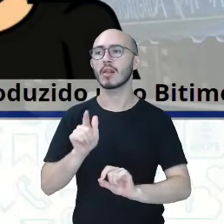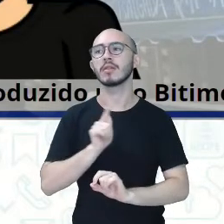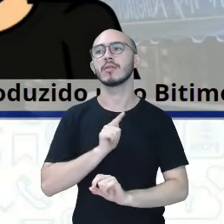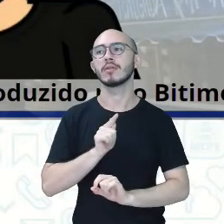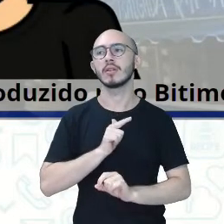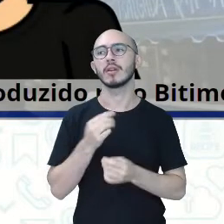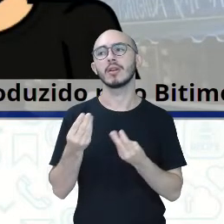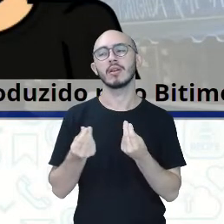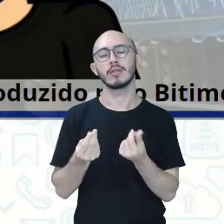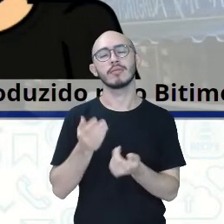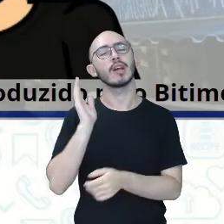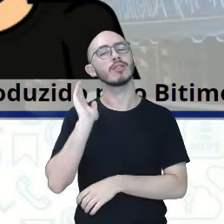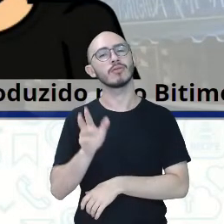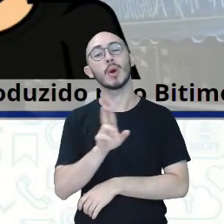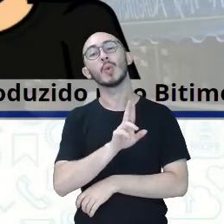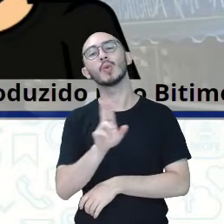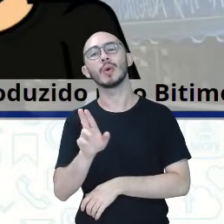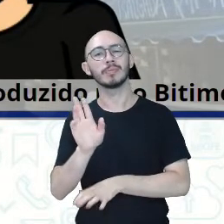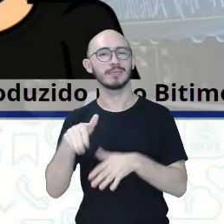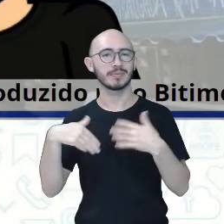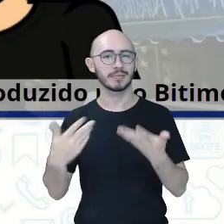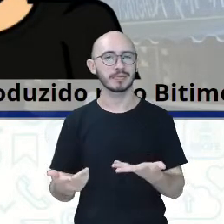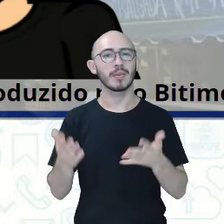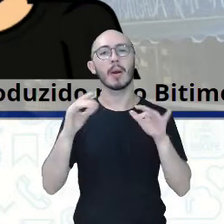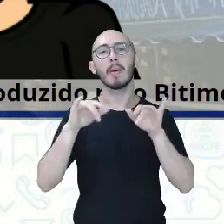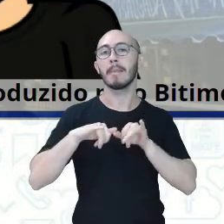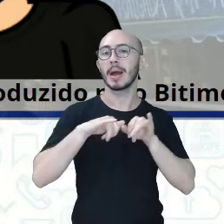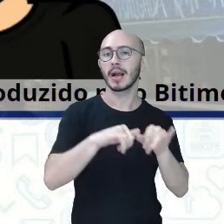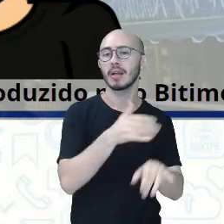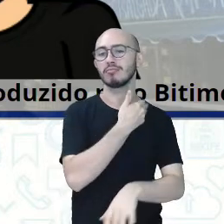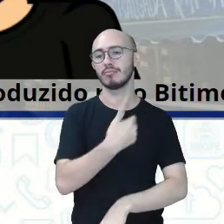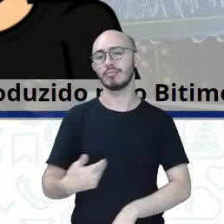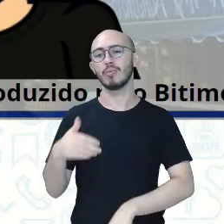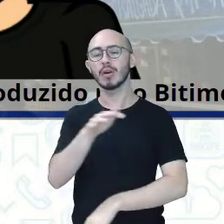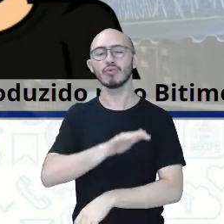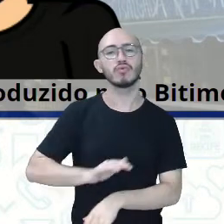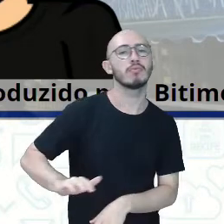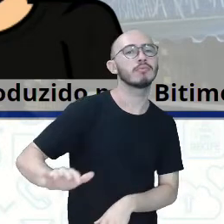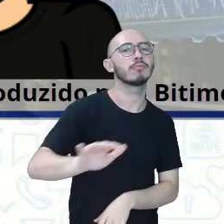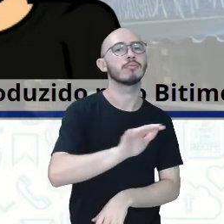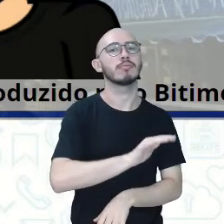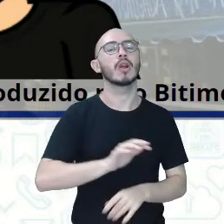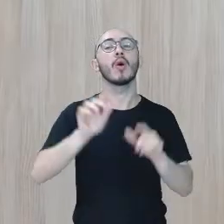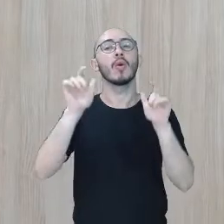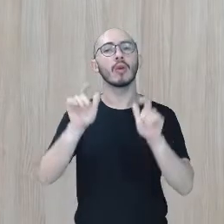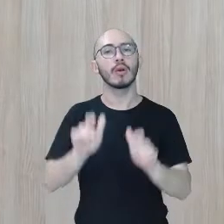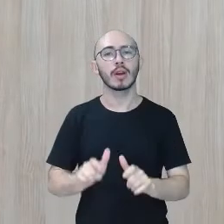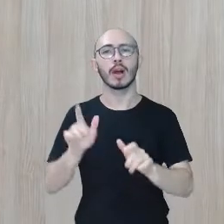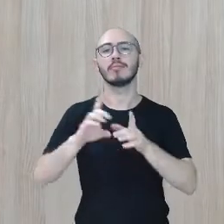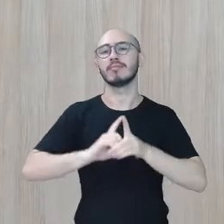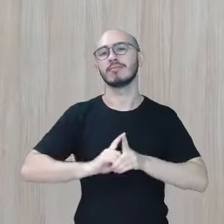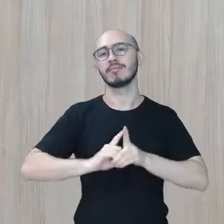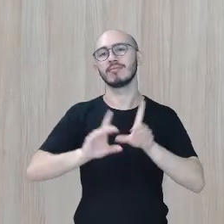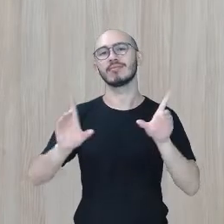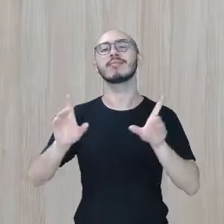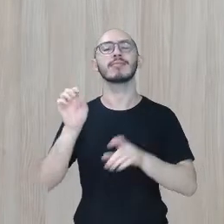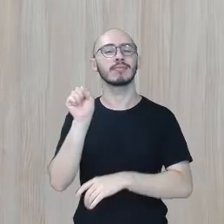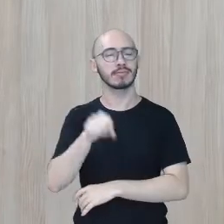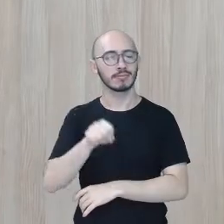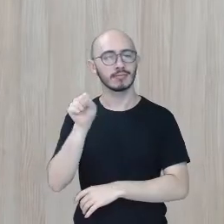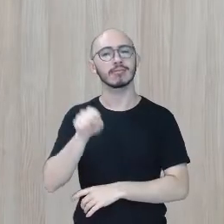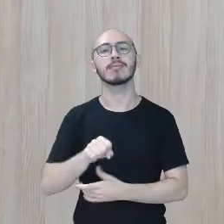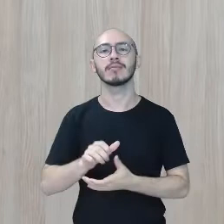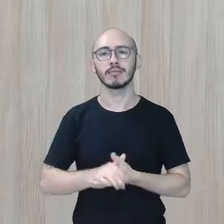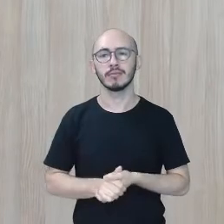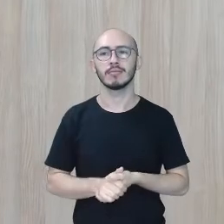como o nome já sugere, né, público, ele é um espaço, né, é um espaço também de democratização, né, um